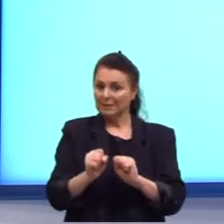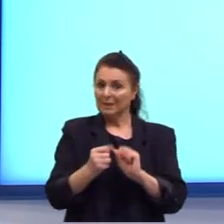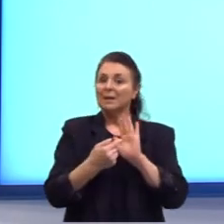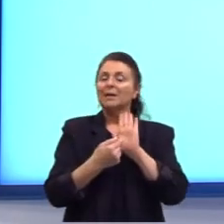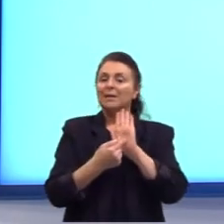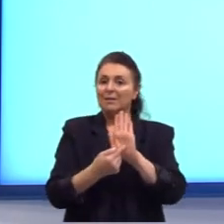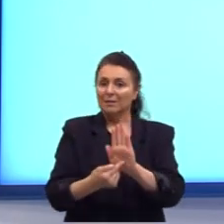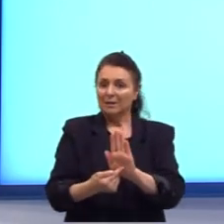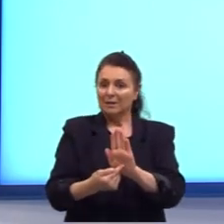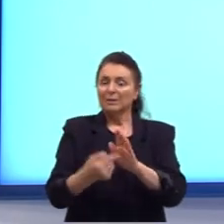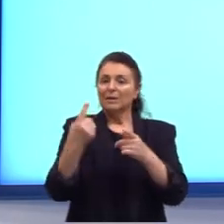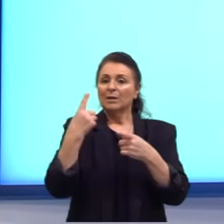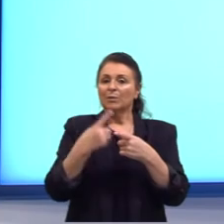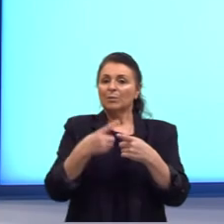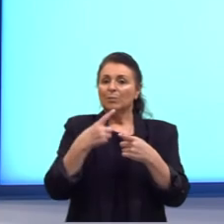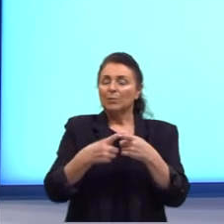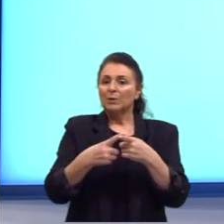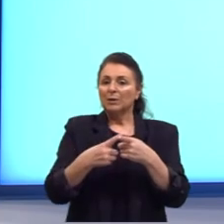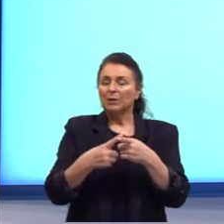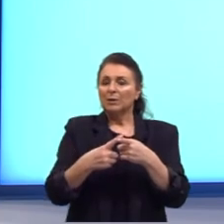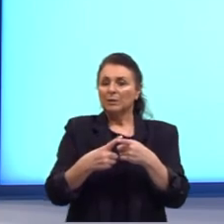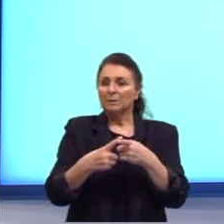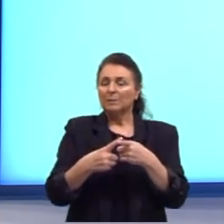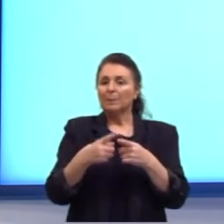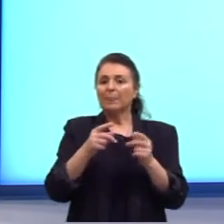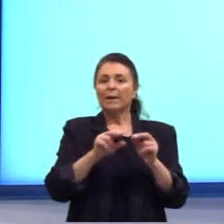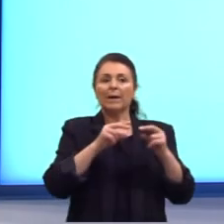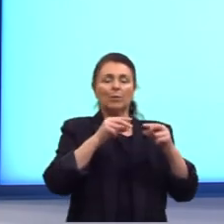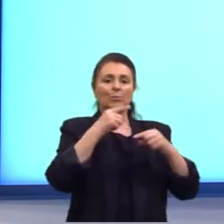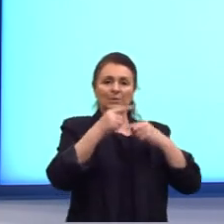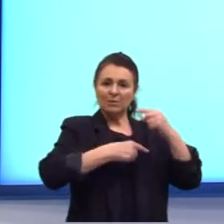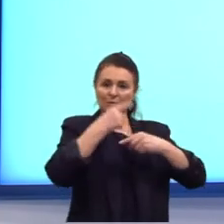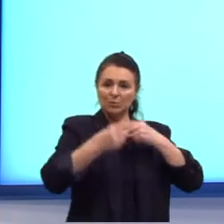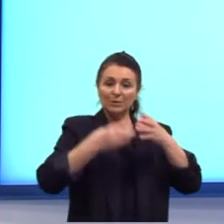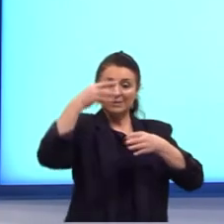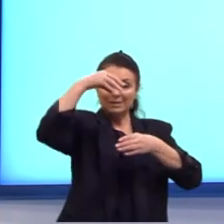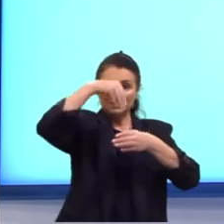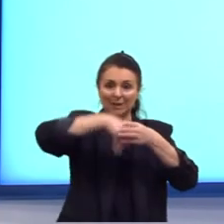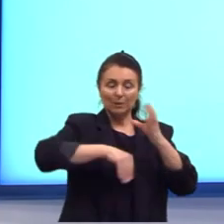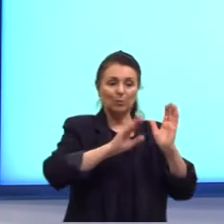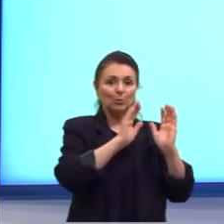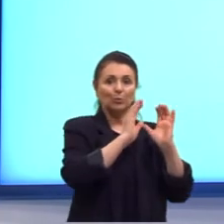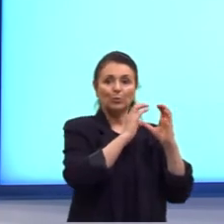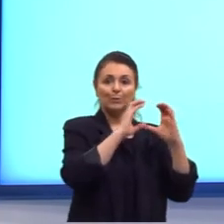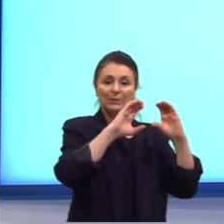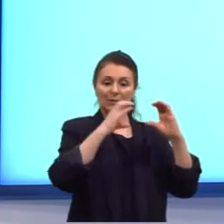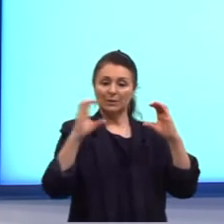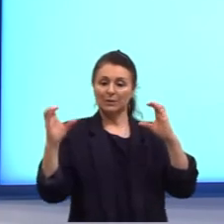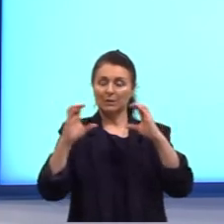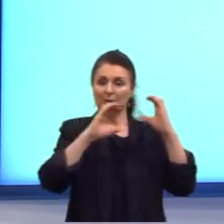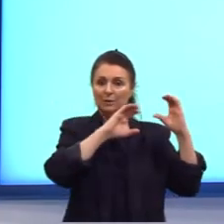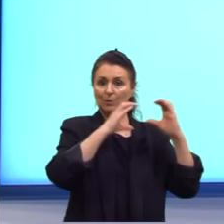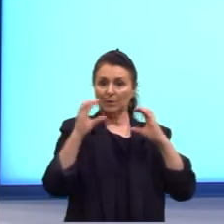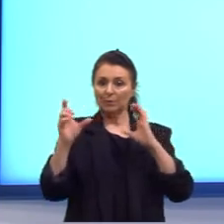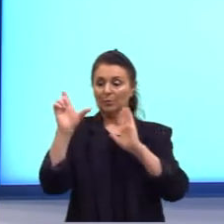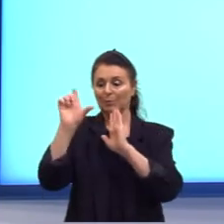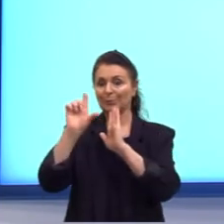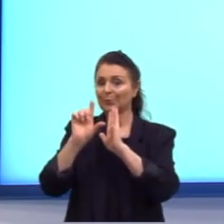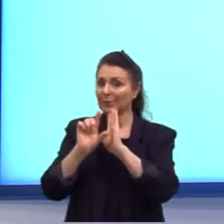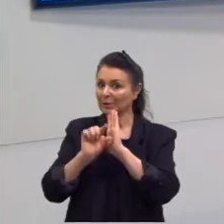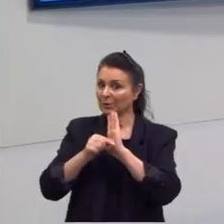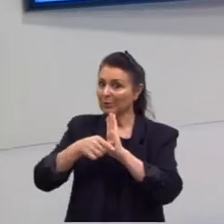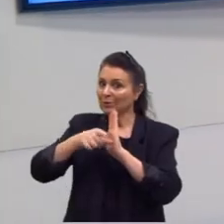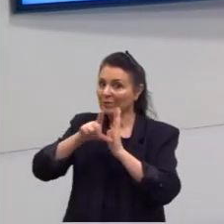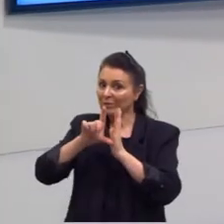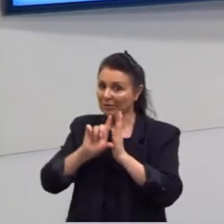queda de voltagem a gente tá serviriam aos resistores dentro do circuito tão Será menor né